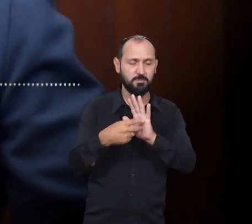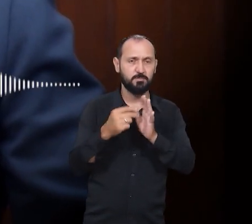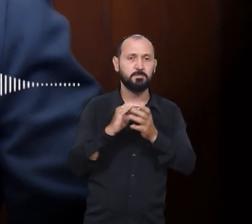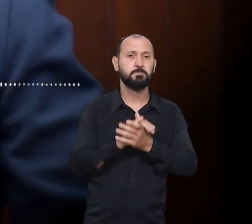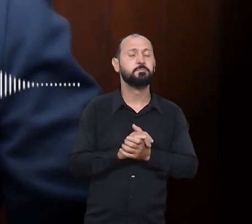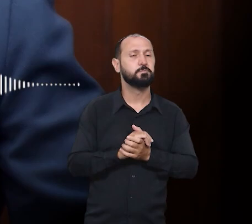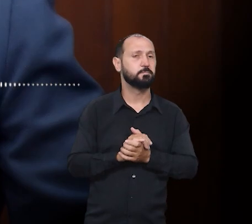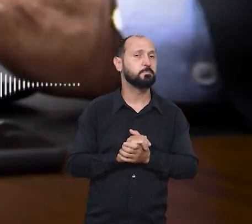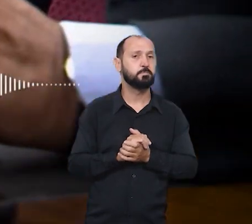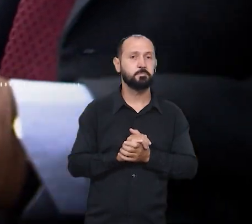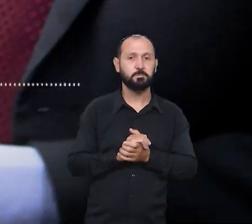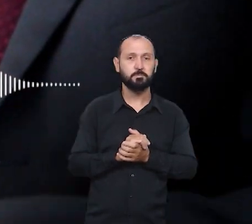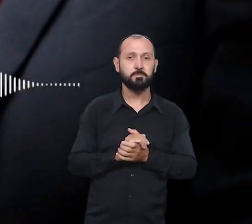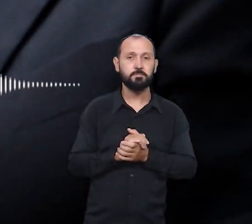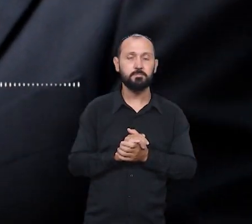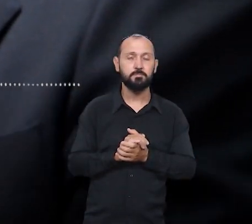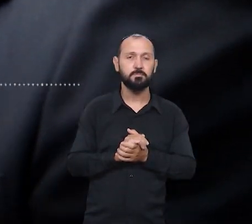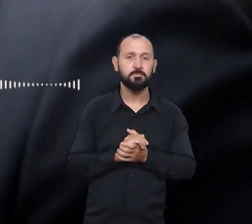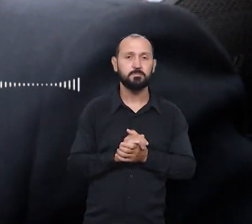aprovado lei nesse sentido.